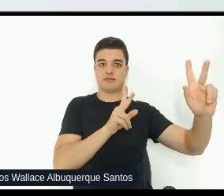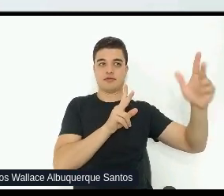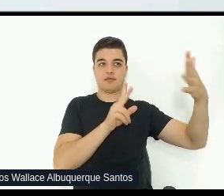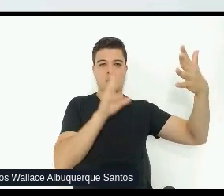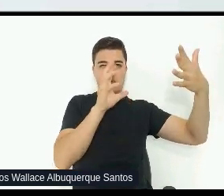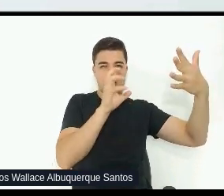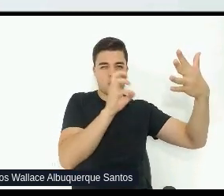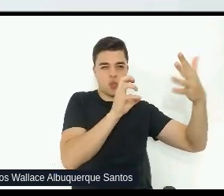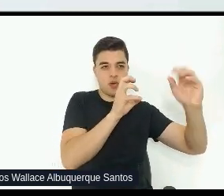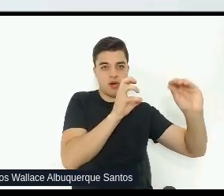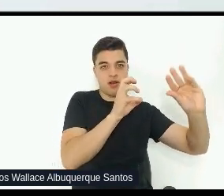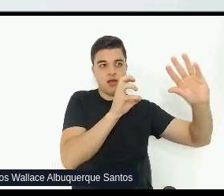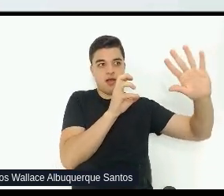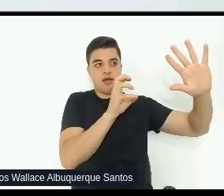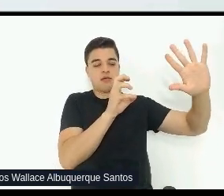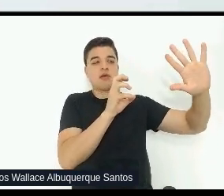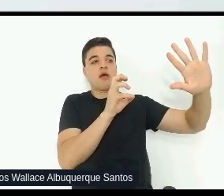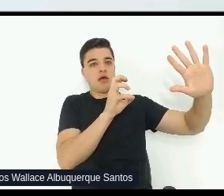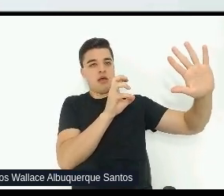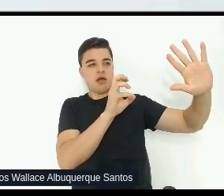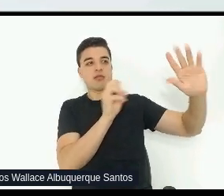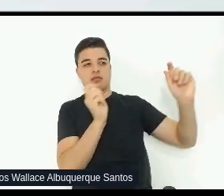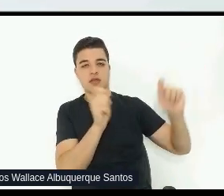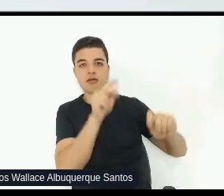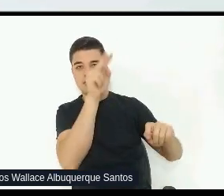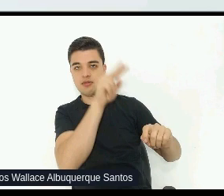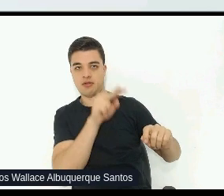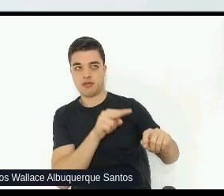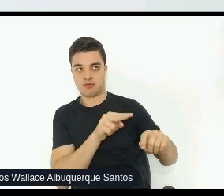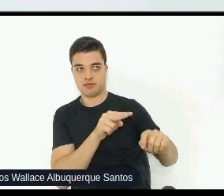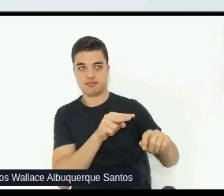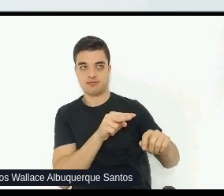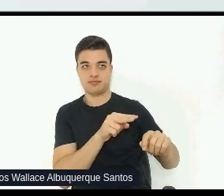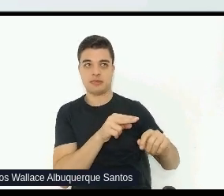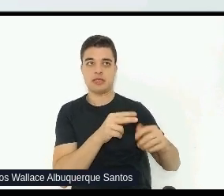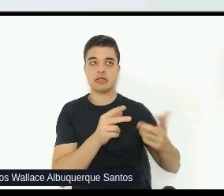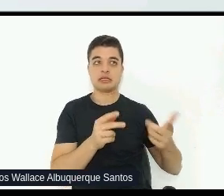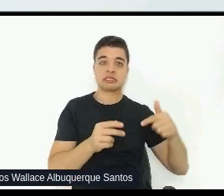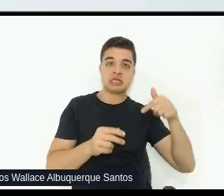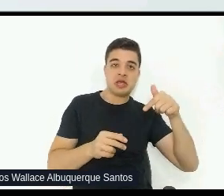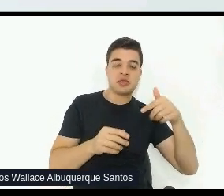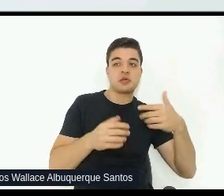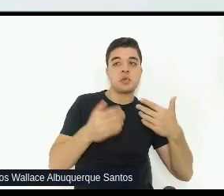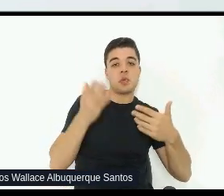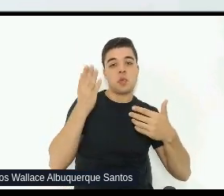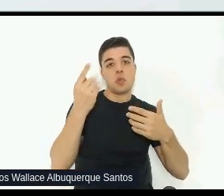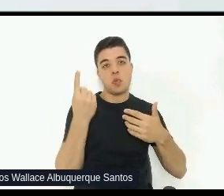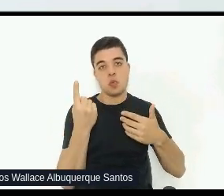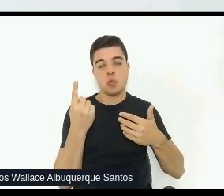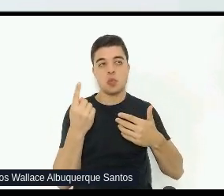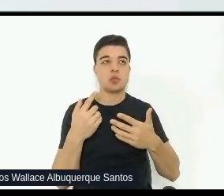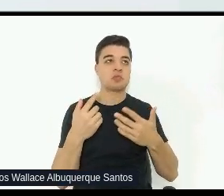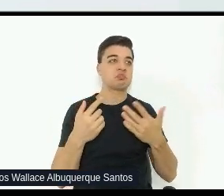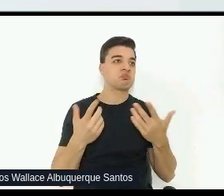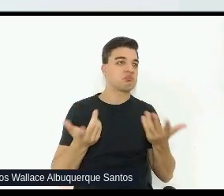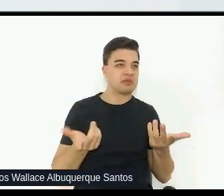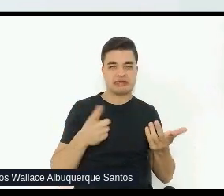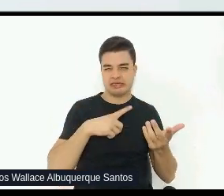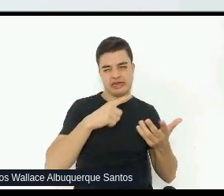atingir um nível AAA, a gente faz de 7 para 1 na WCAG. Mas existem